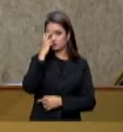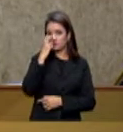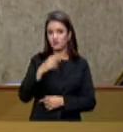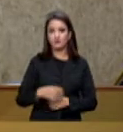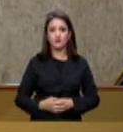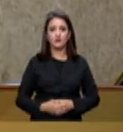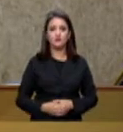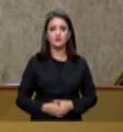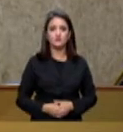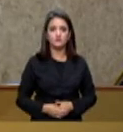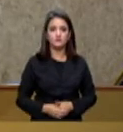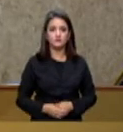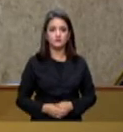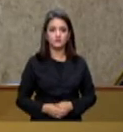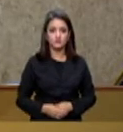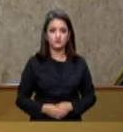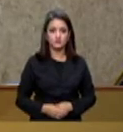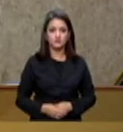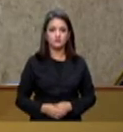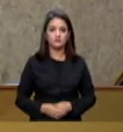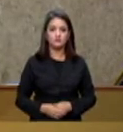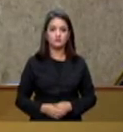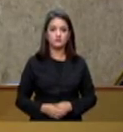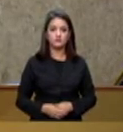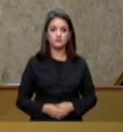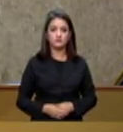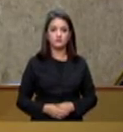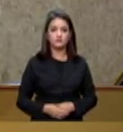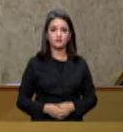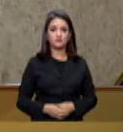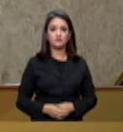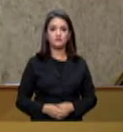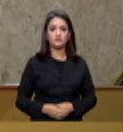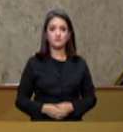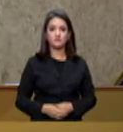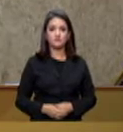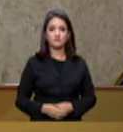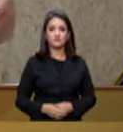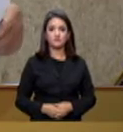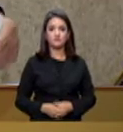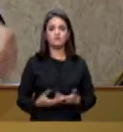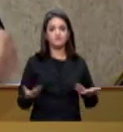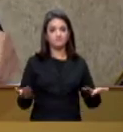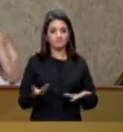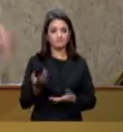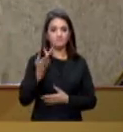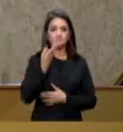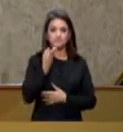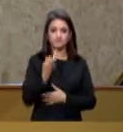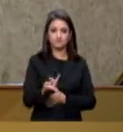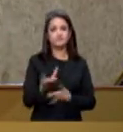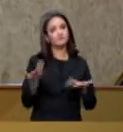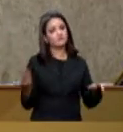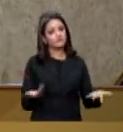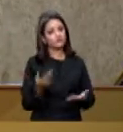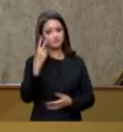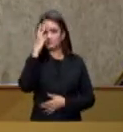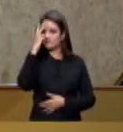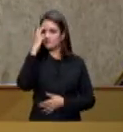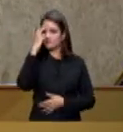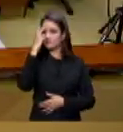Augusto Brandão de Aras, que o fará nesse momento. Vossa Excelência tem a